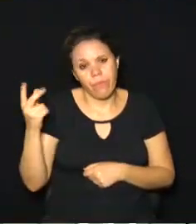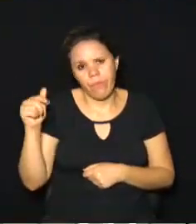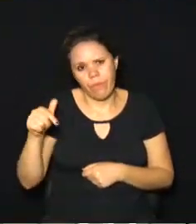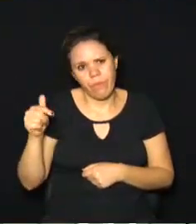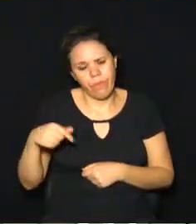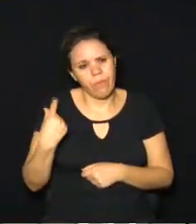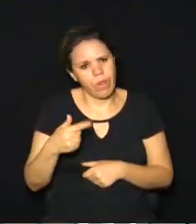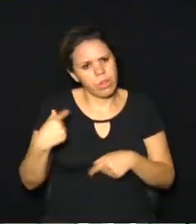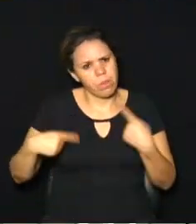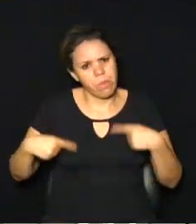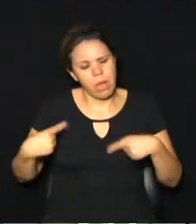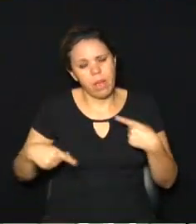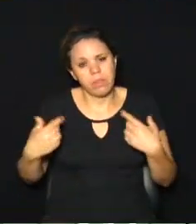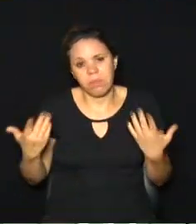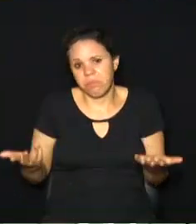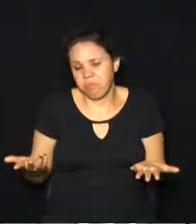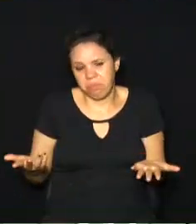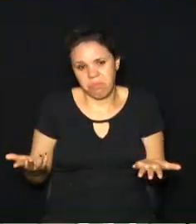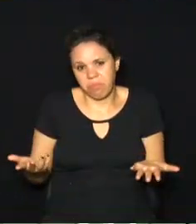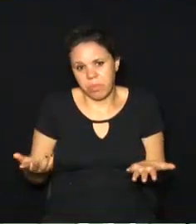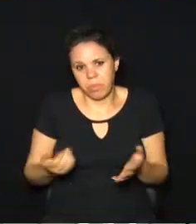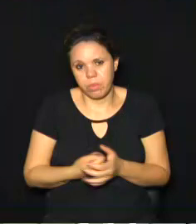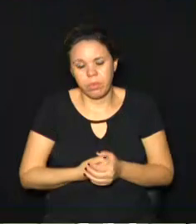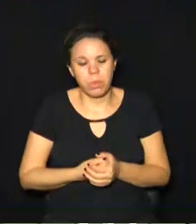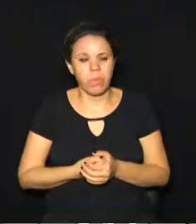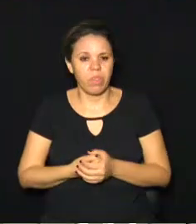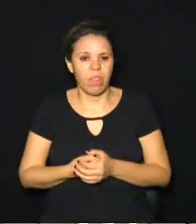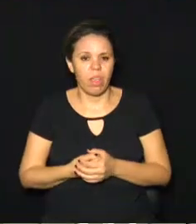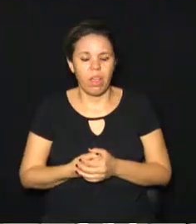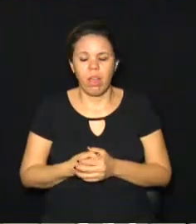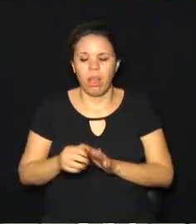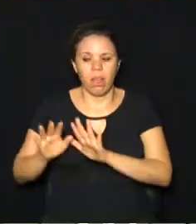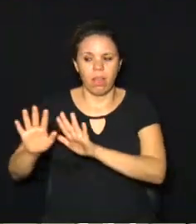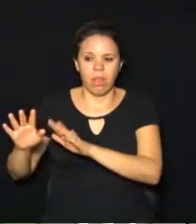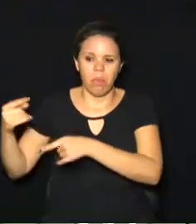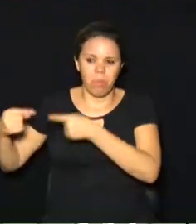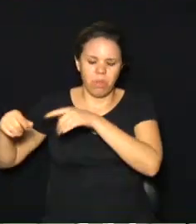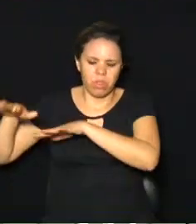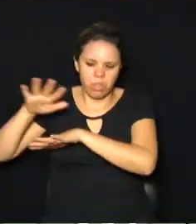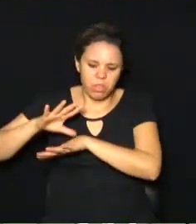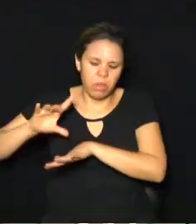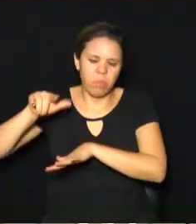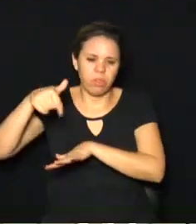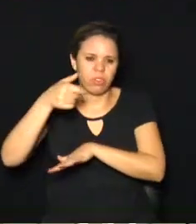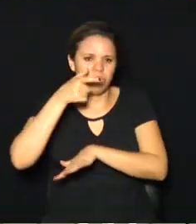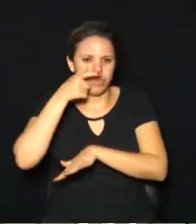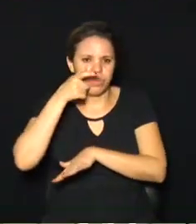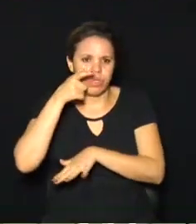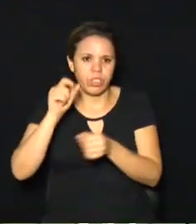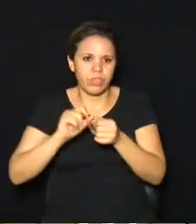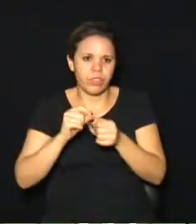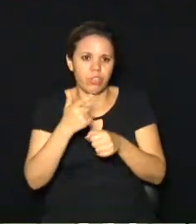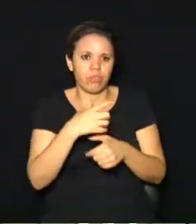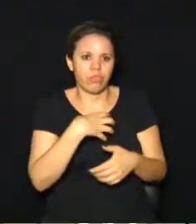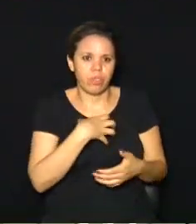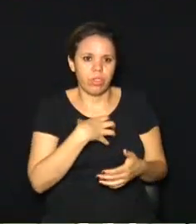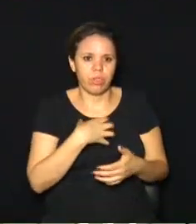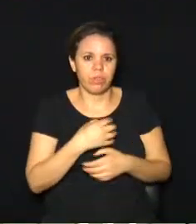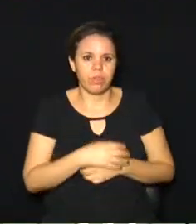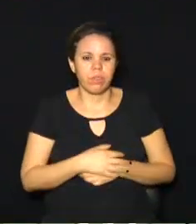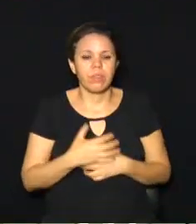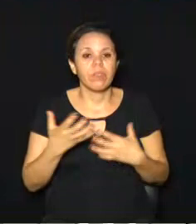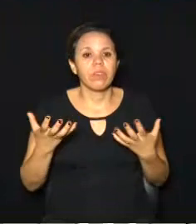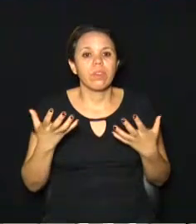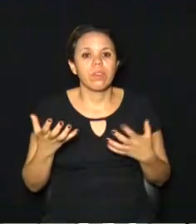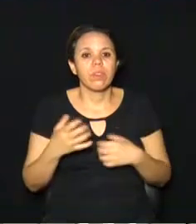para o nosso debate. Mas aí são questões políticas e que nós vamos ter que depois enfrentar de outra forma. Eu